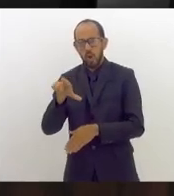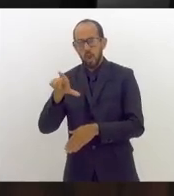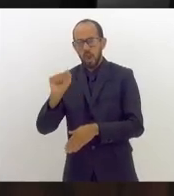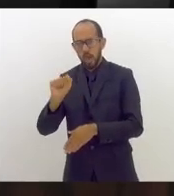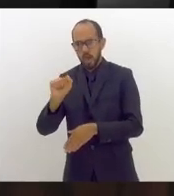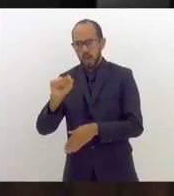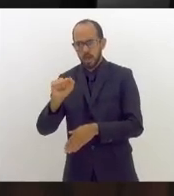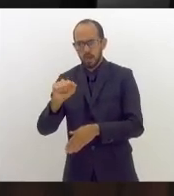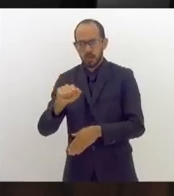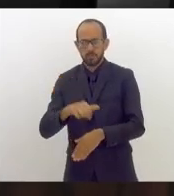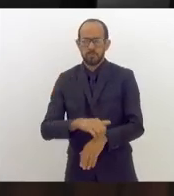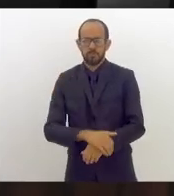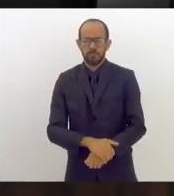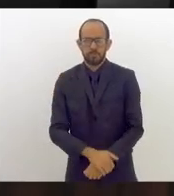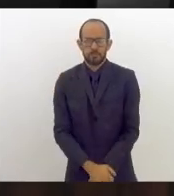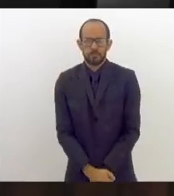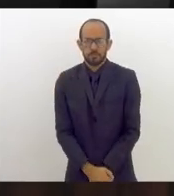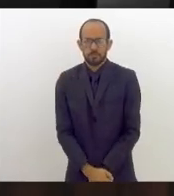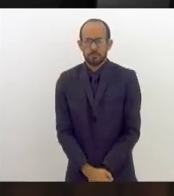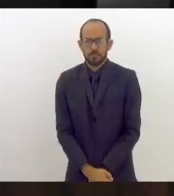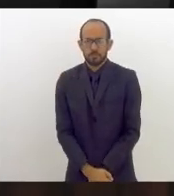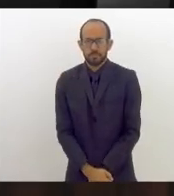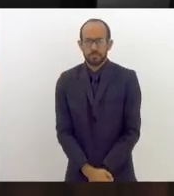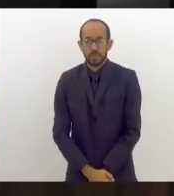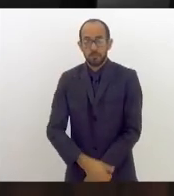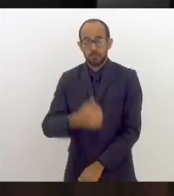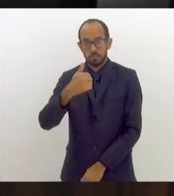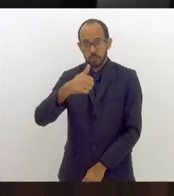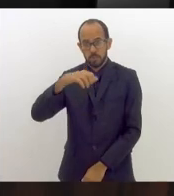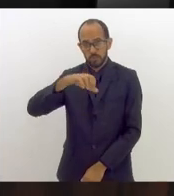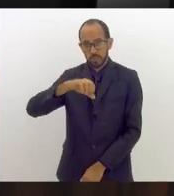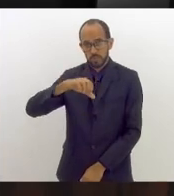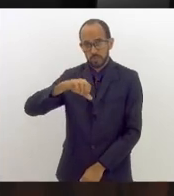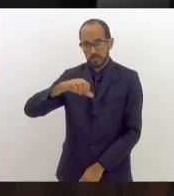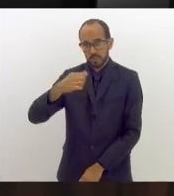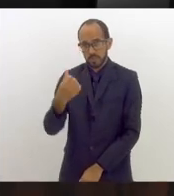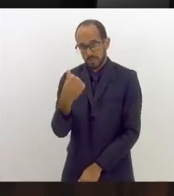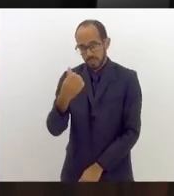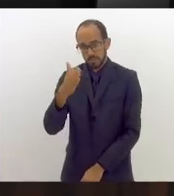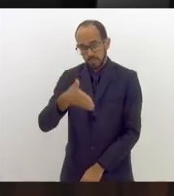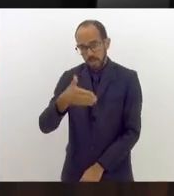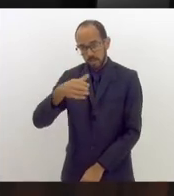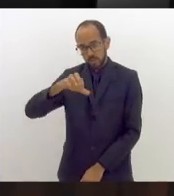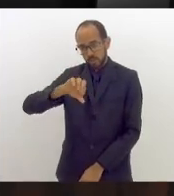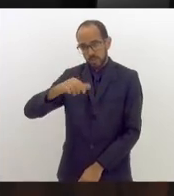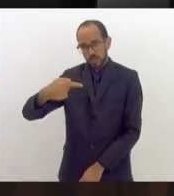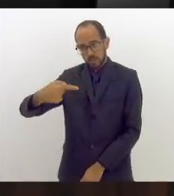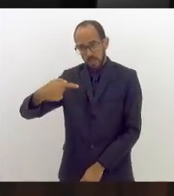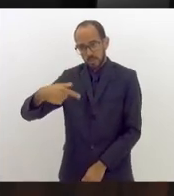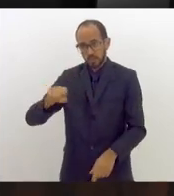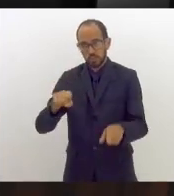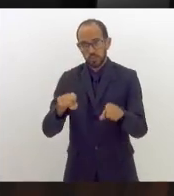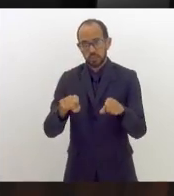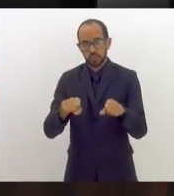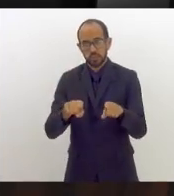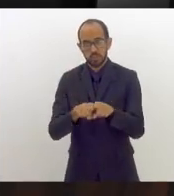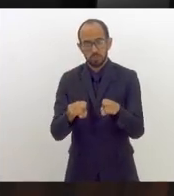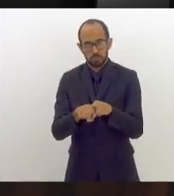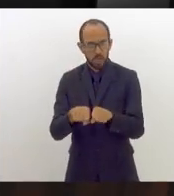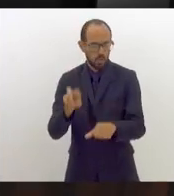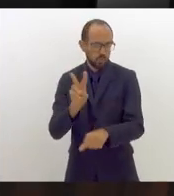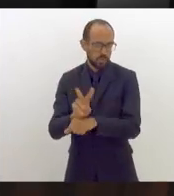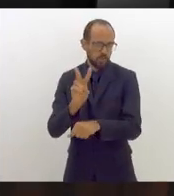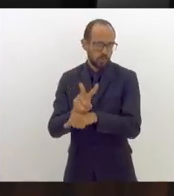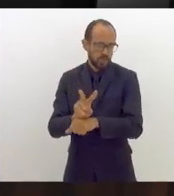3 em 1996/97 e como a Dinda de defesa